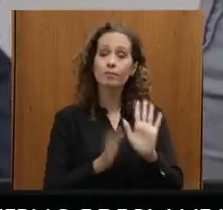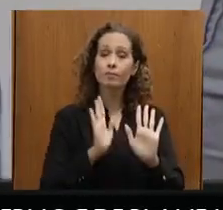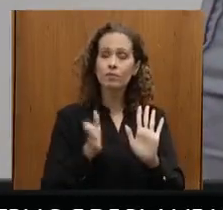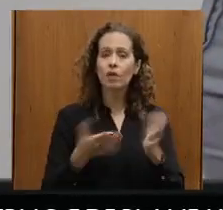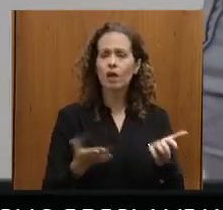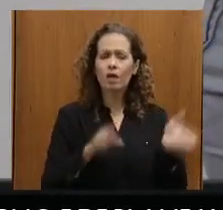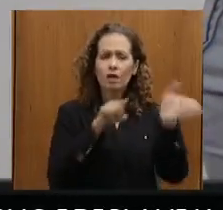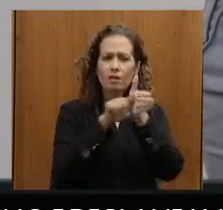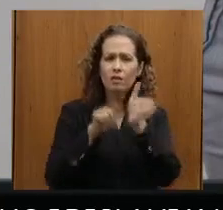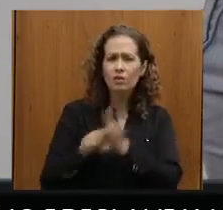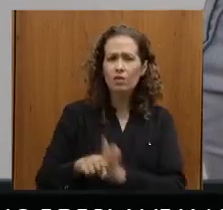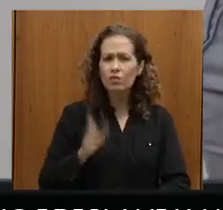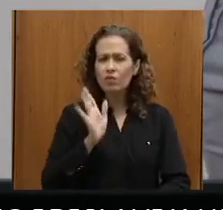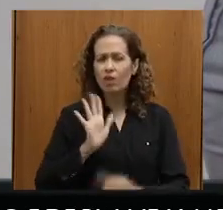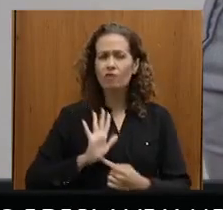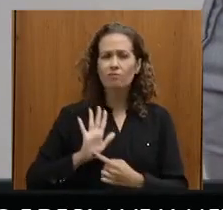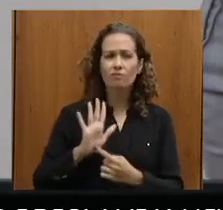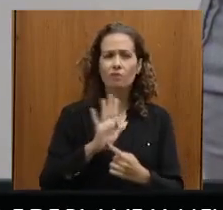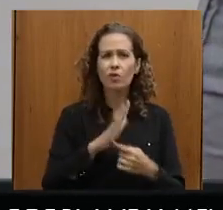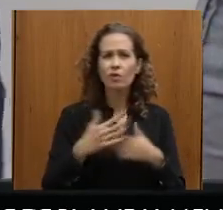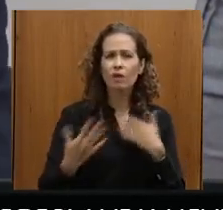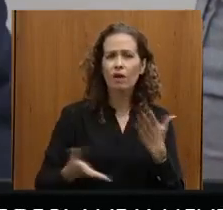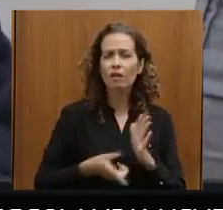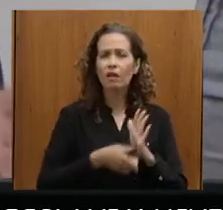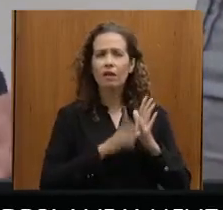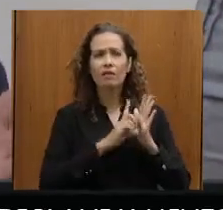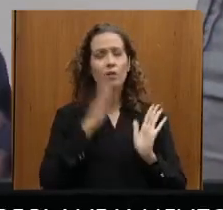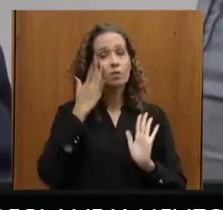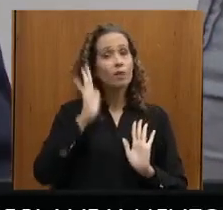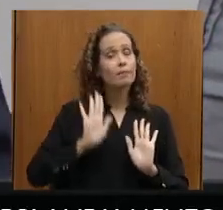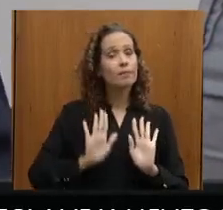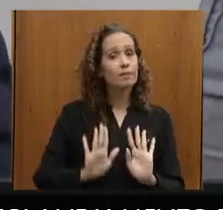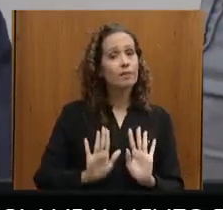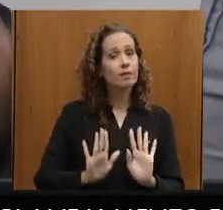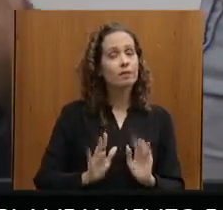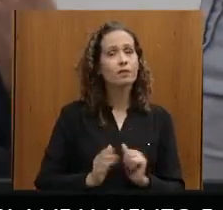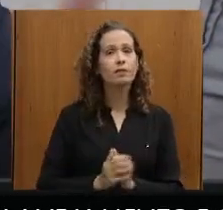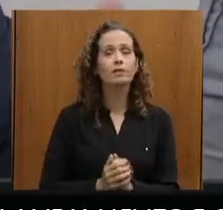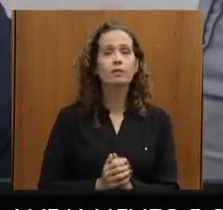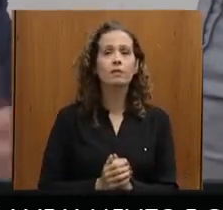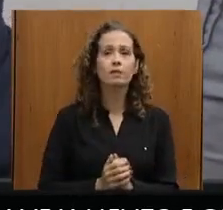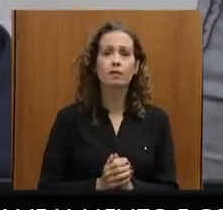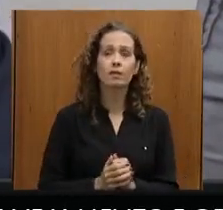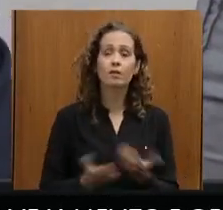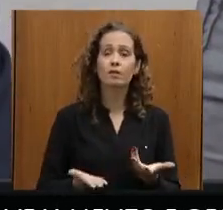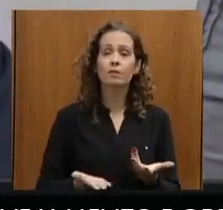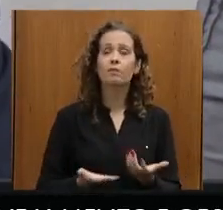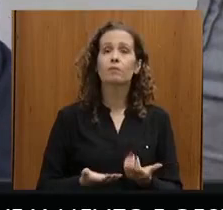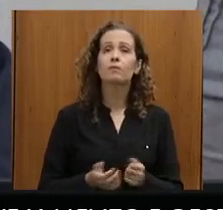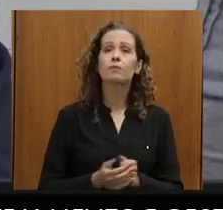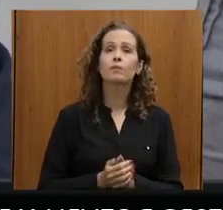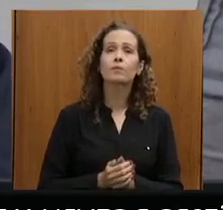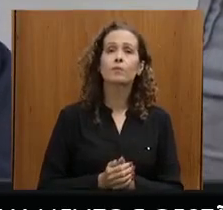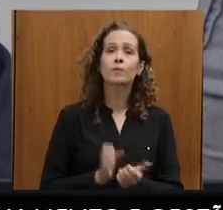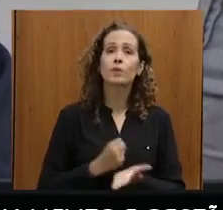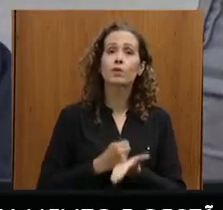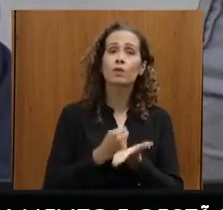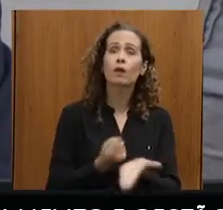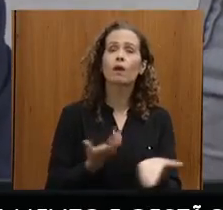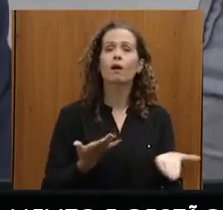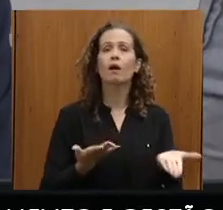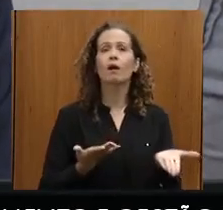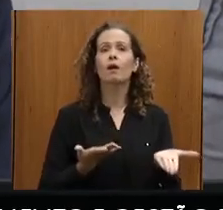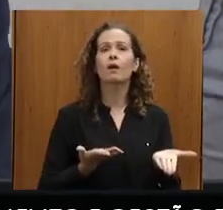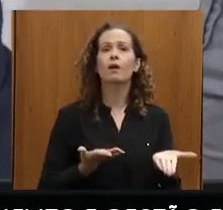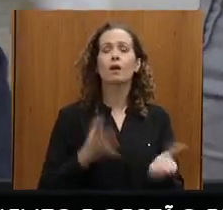foram postas com antecedência, mas, para contemplar a presença de